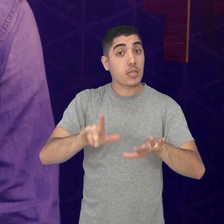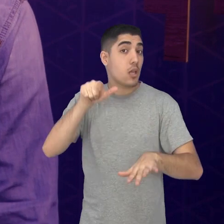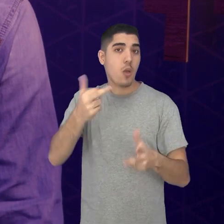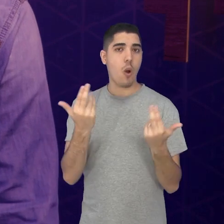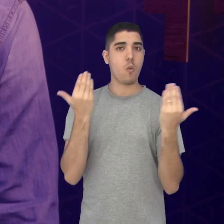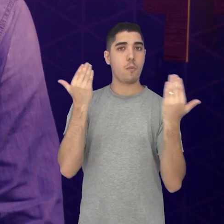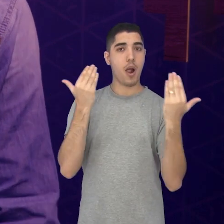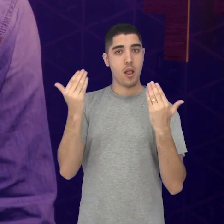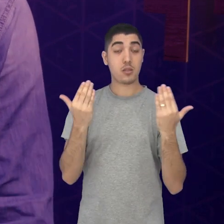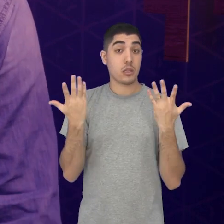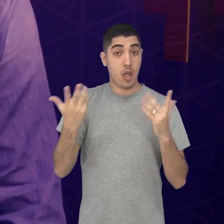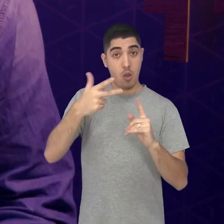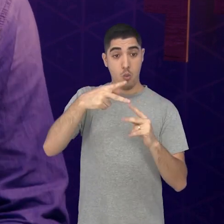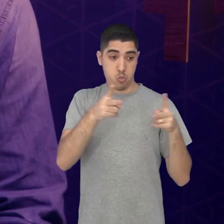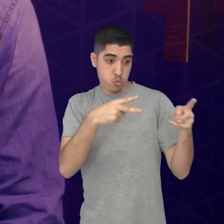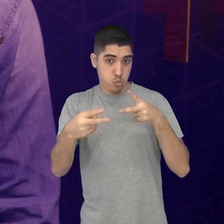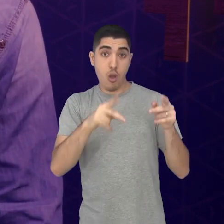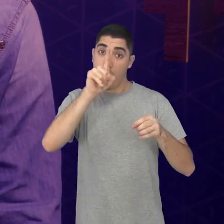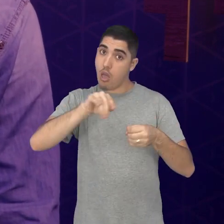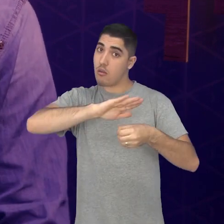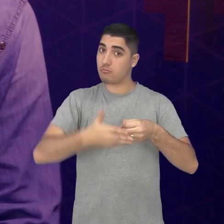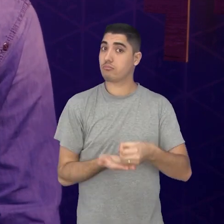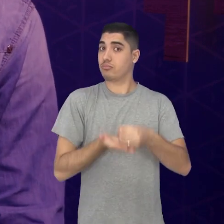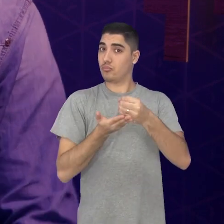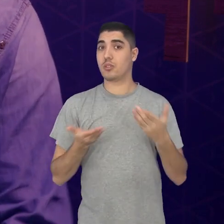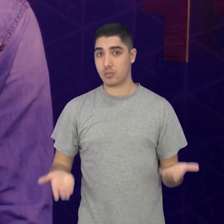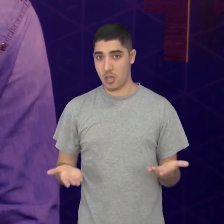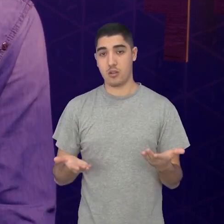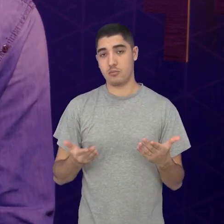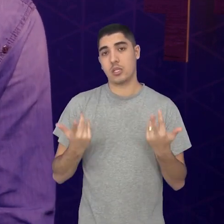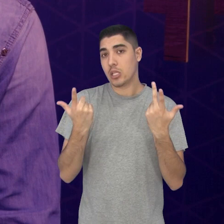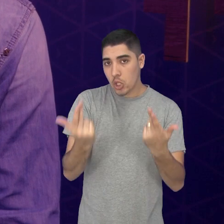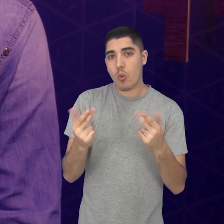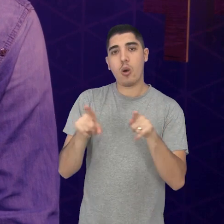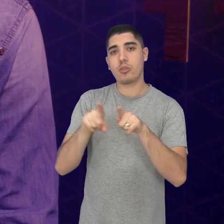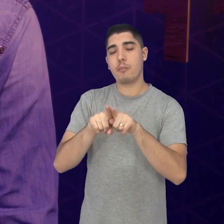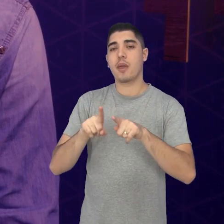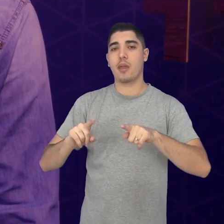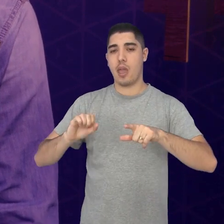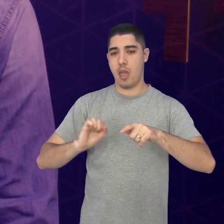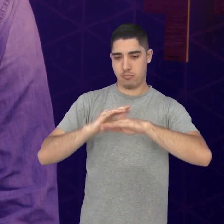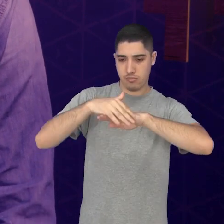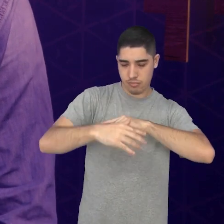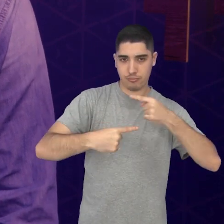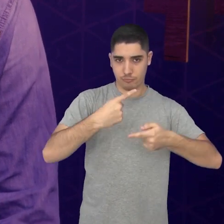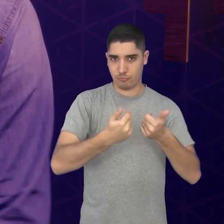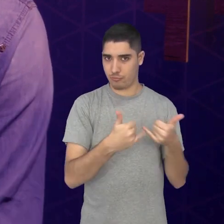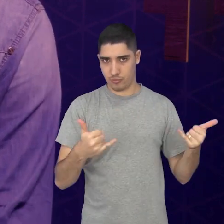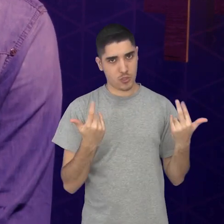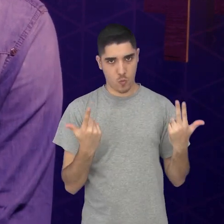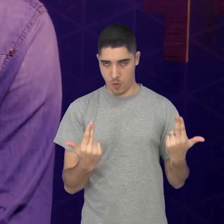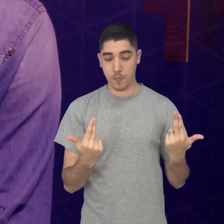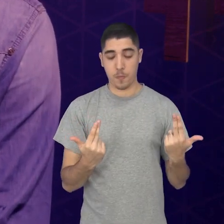é um exemplo. E a energia do vento é renovável, tanto assim como as hidrelétricas, né? Perfeito. A